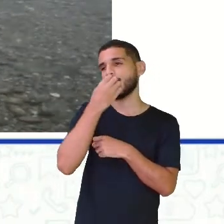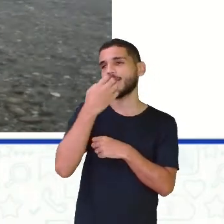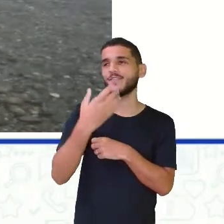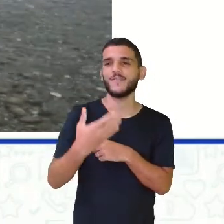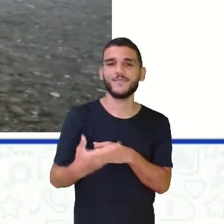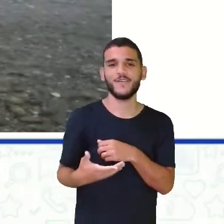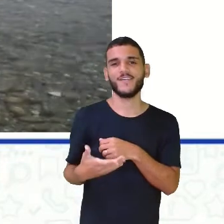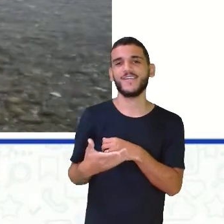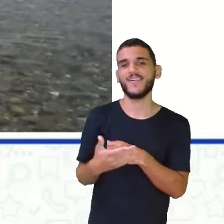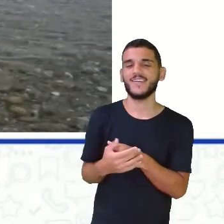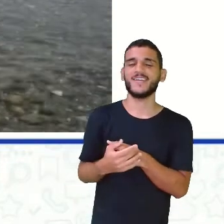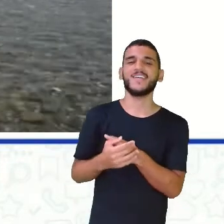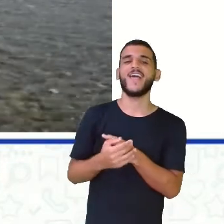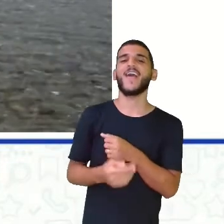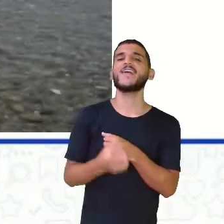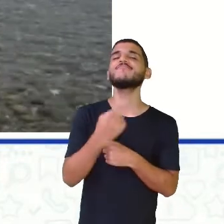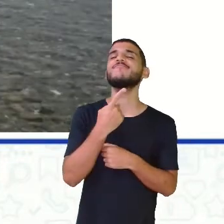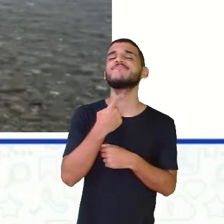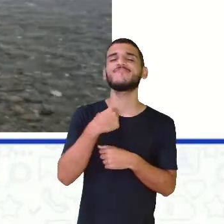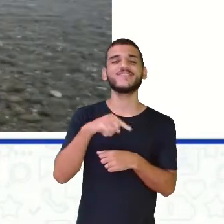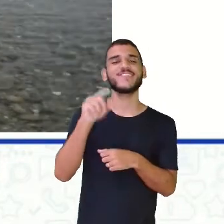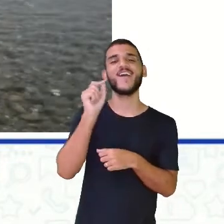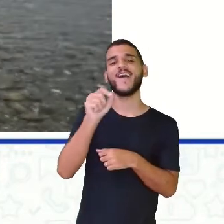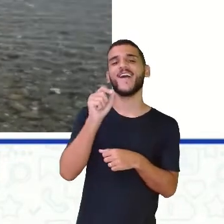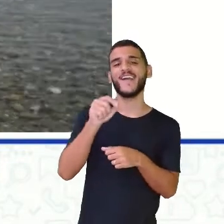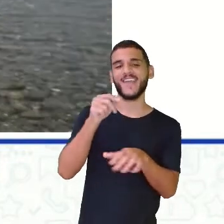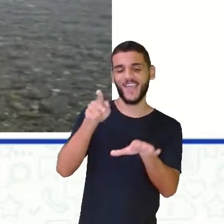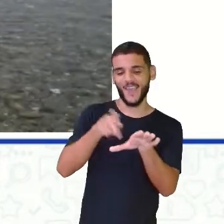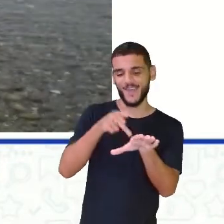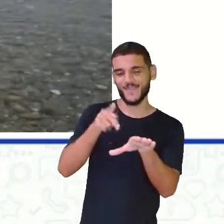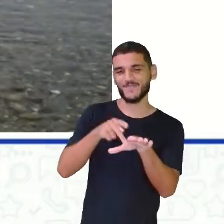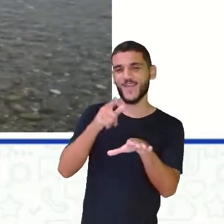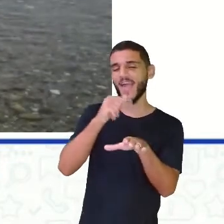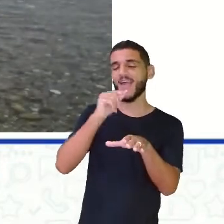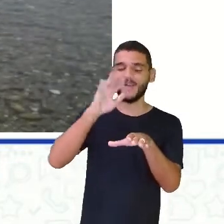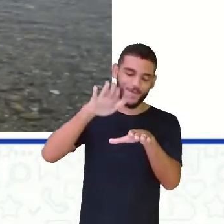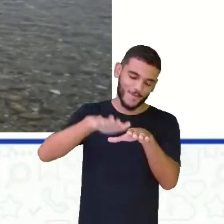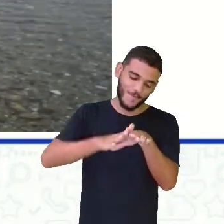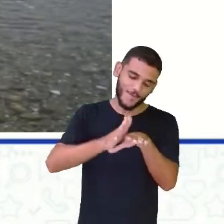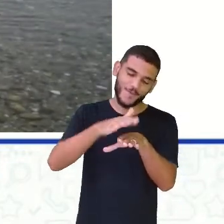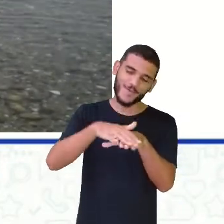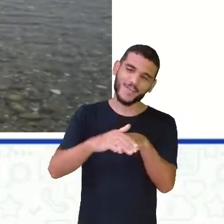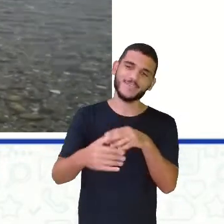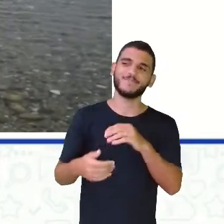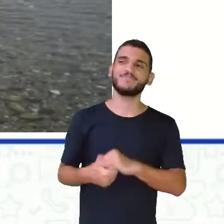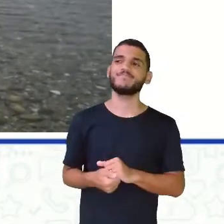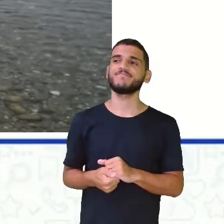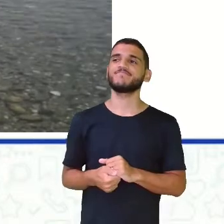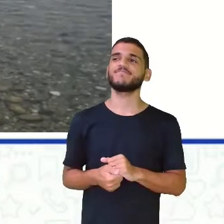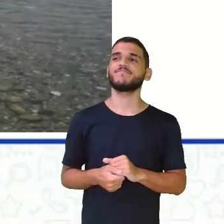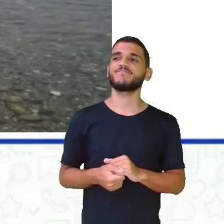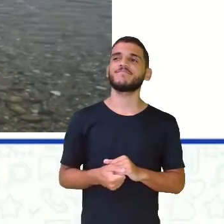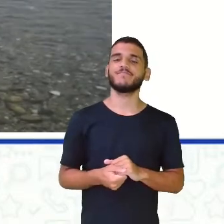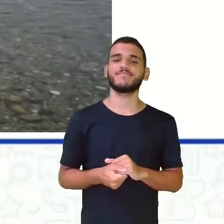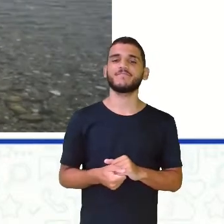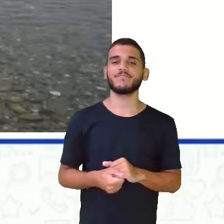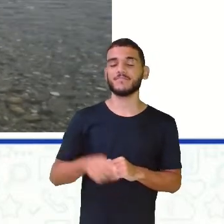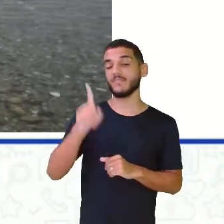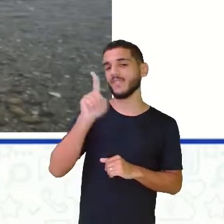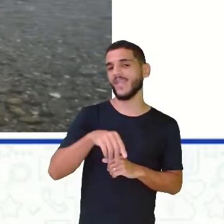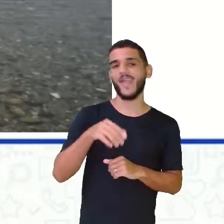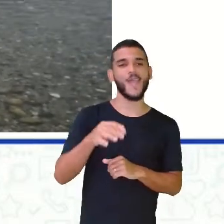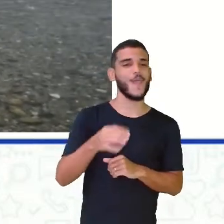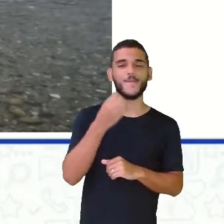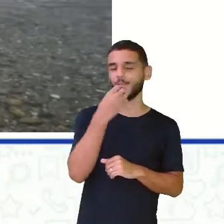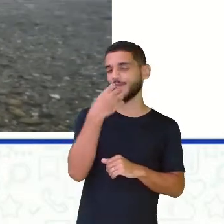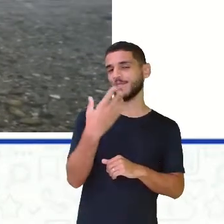Dá vontade de molhar os pés. né? Tem que esperar o que pode sentir aí. É uma delícia.